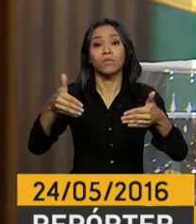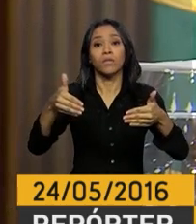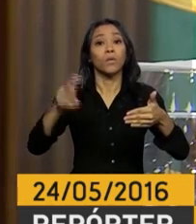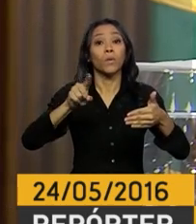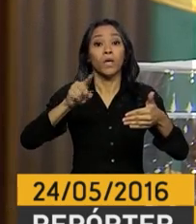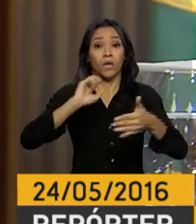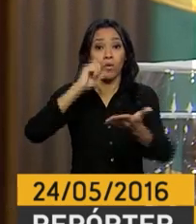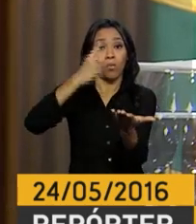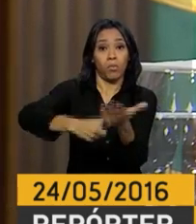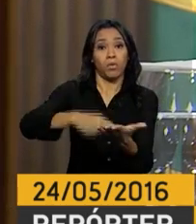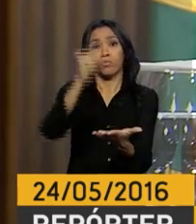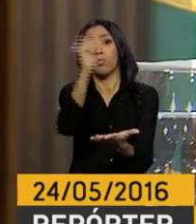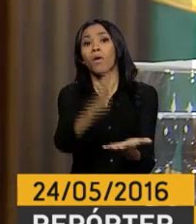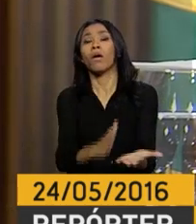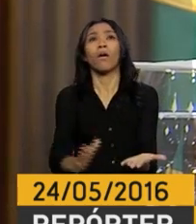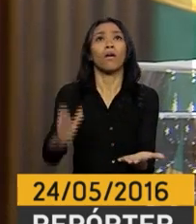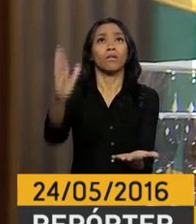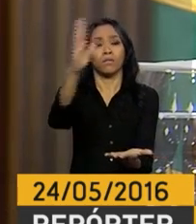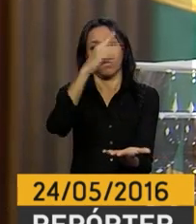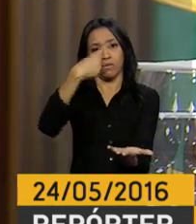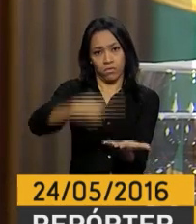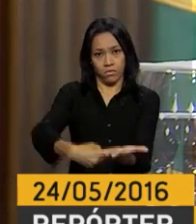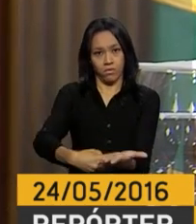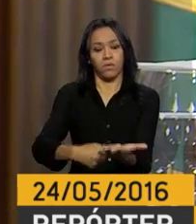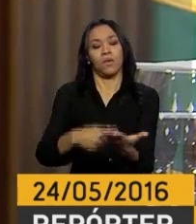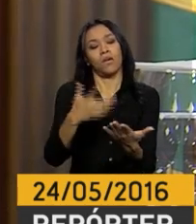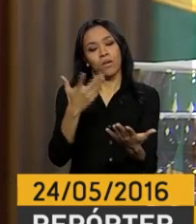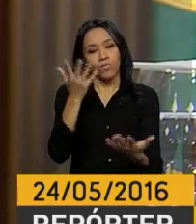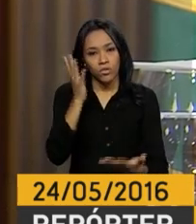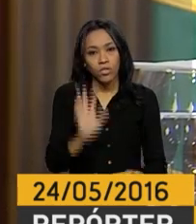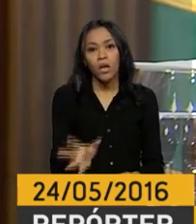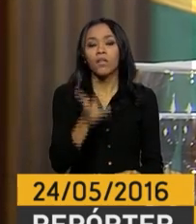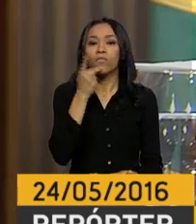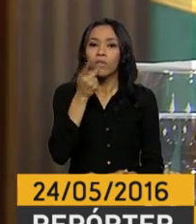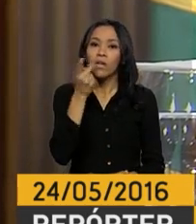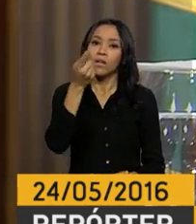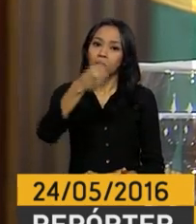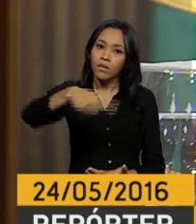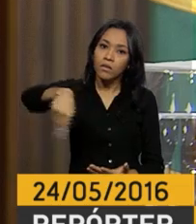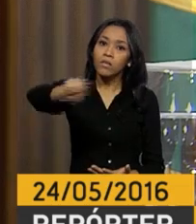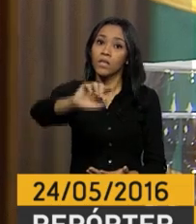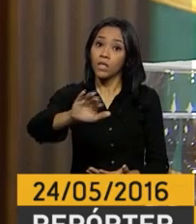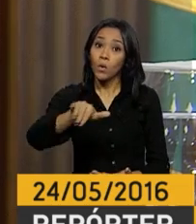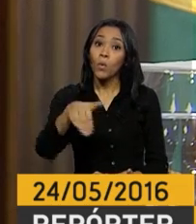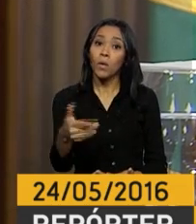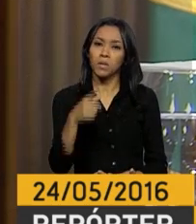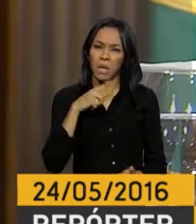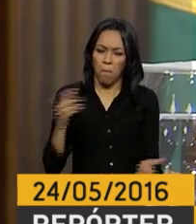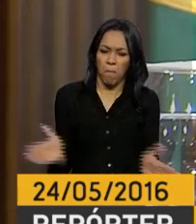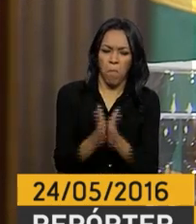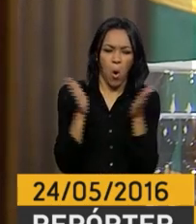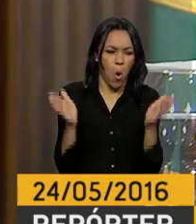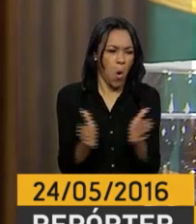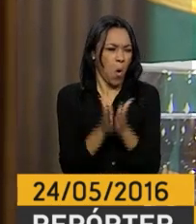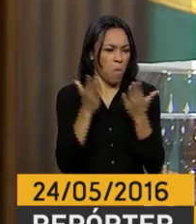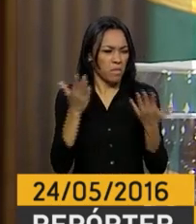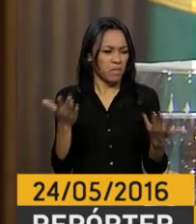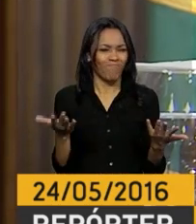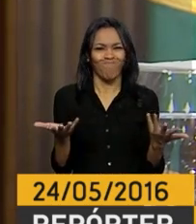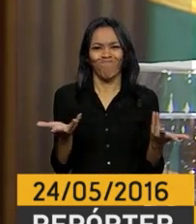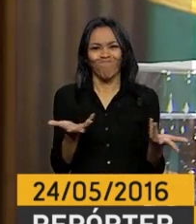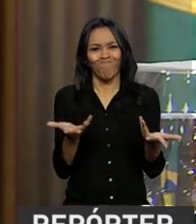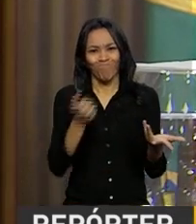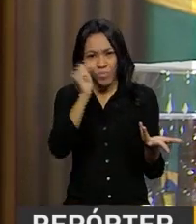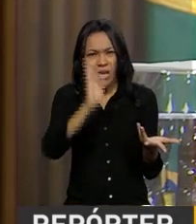razão que, em muitas e muitas ocasiões, eu tenho reiteradamente afirmado que, enquanto houver pobreza no país, nós temos